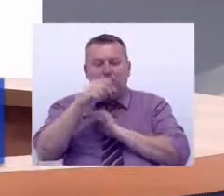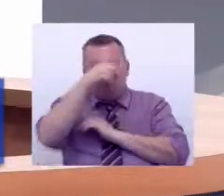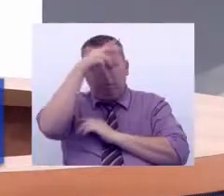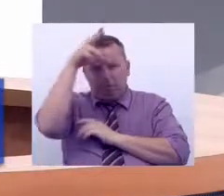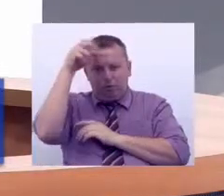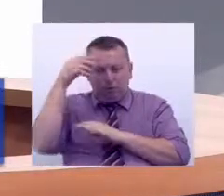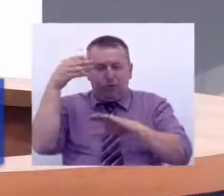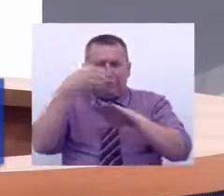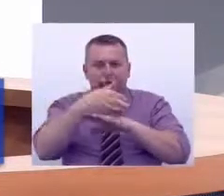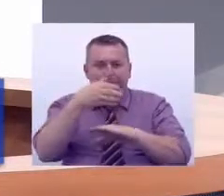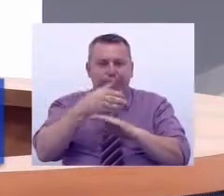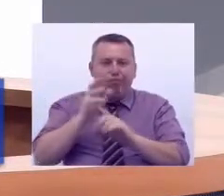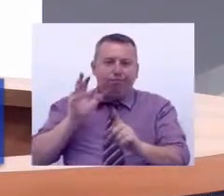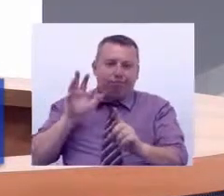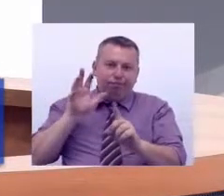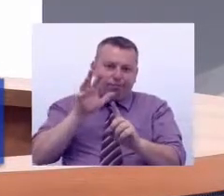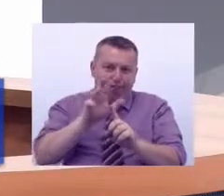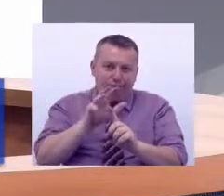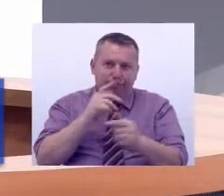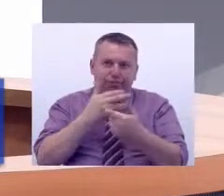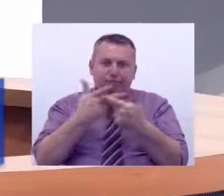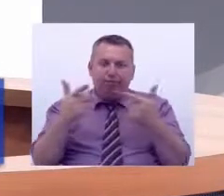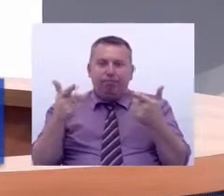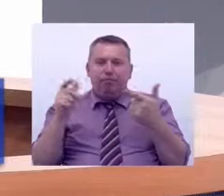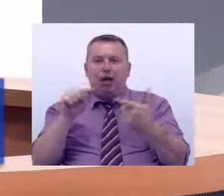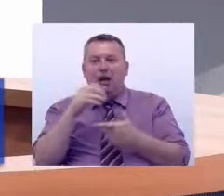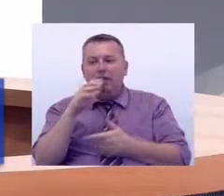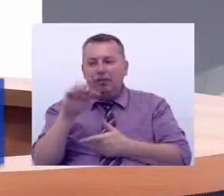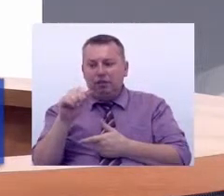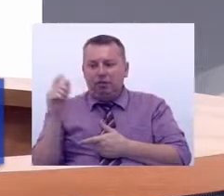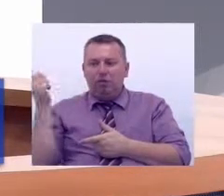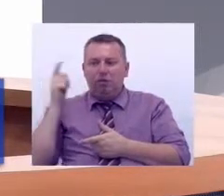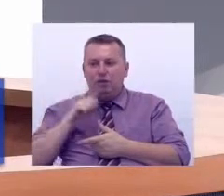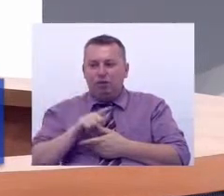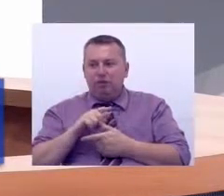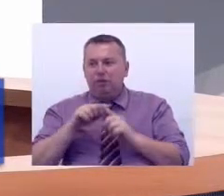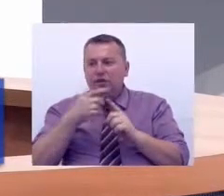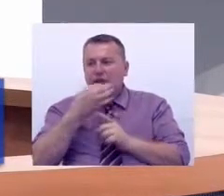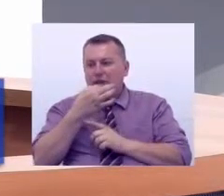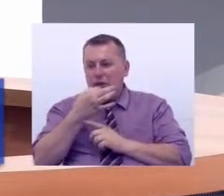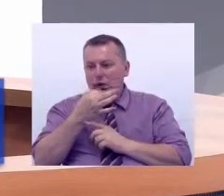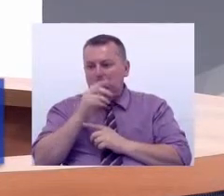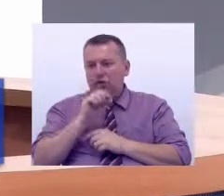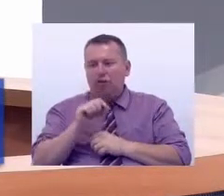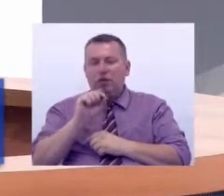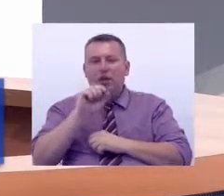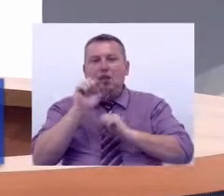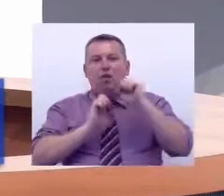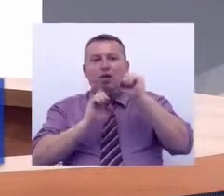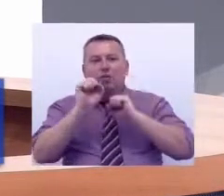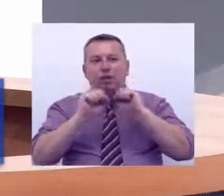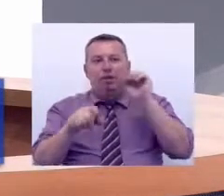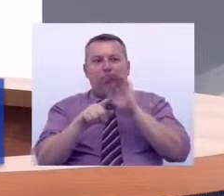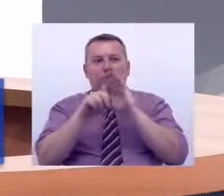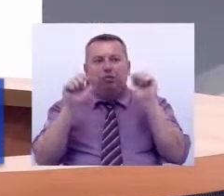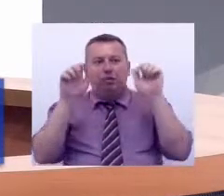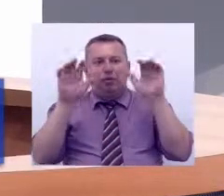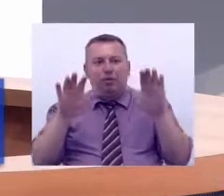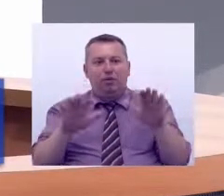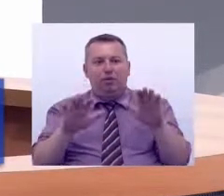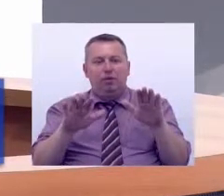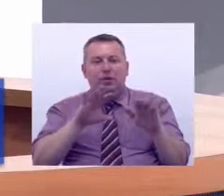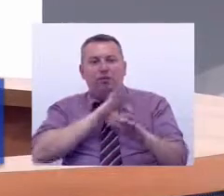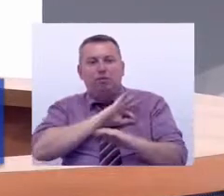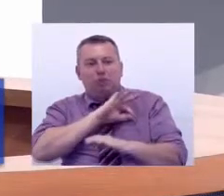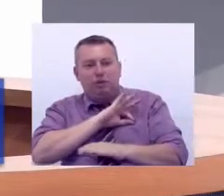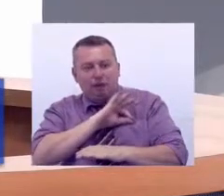ter que interferir para que esse tipo de ação aconteça. Eu acho que os empresários da cidade de Guarulhos, em especial